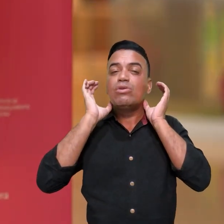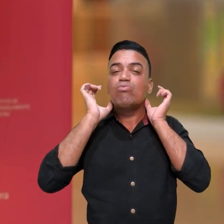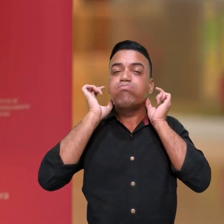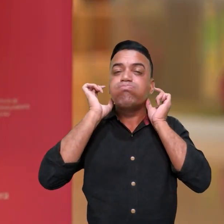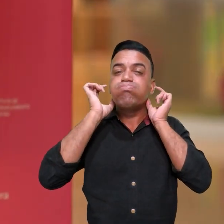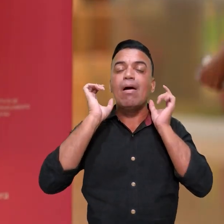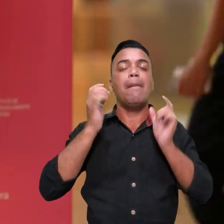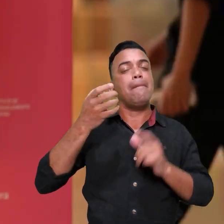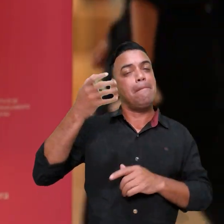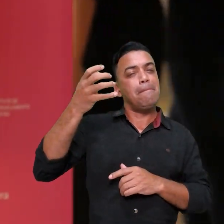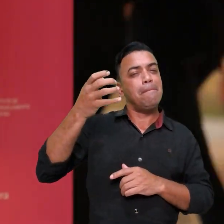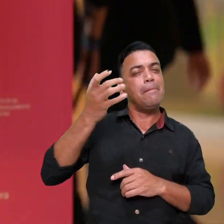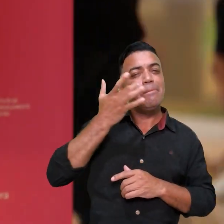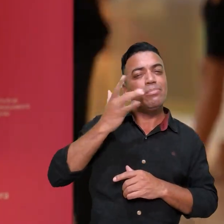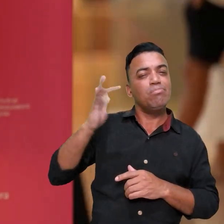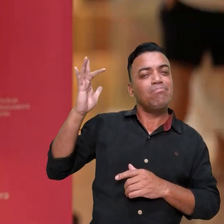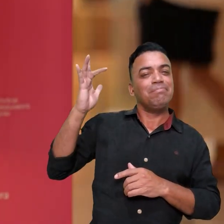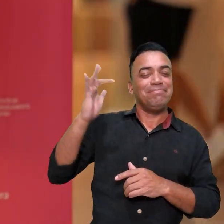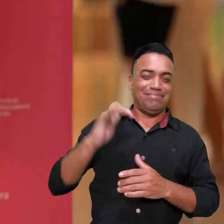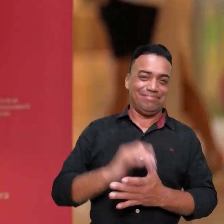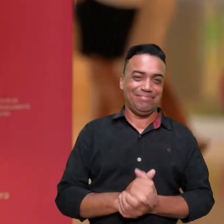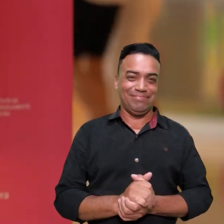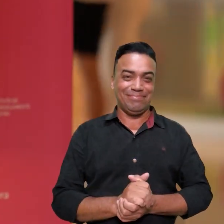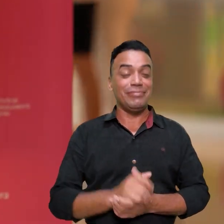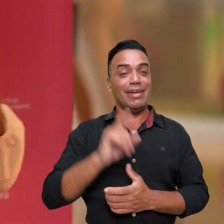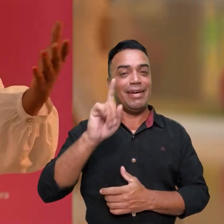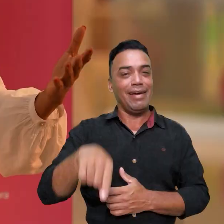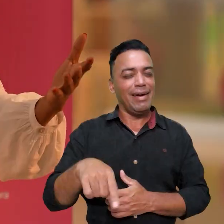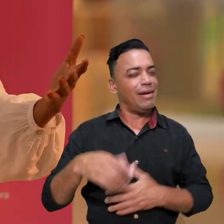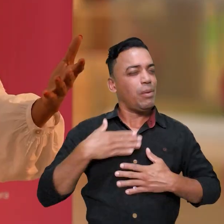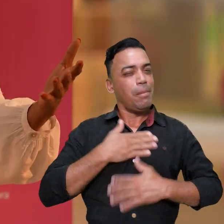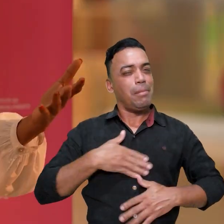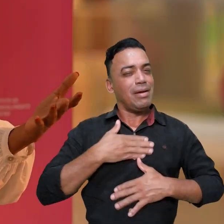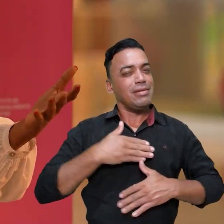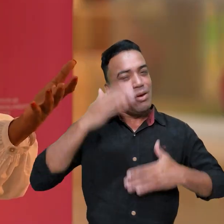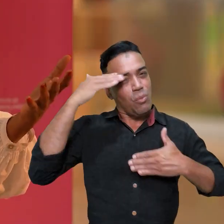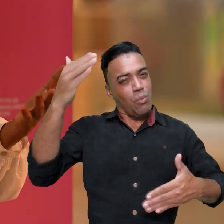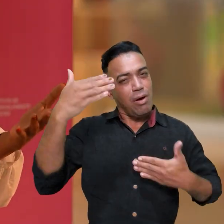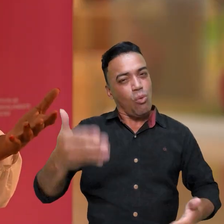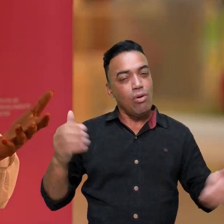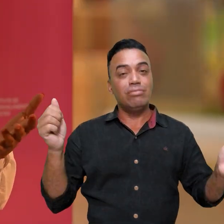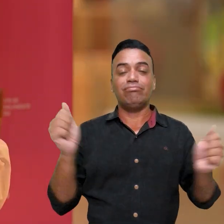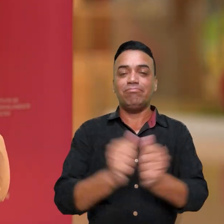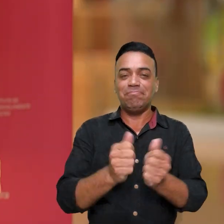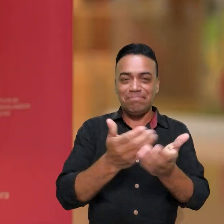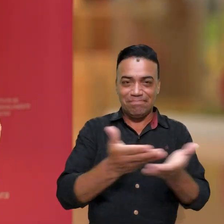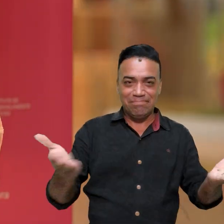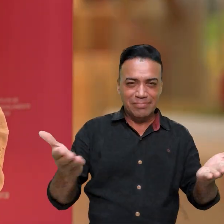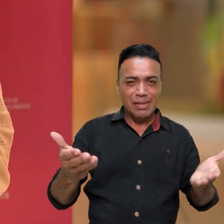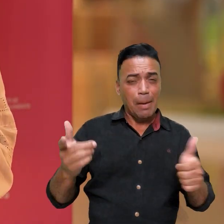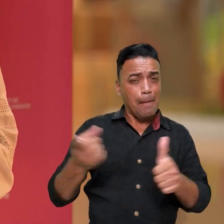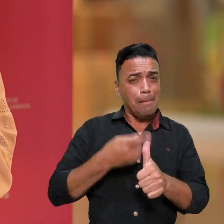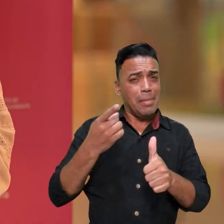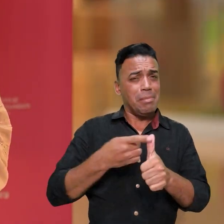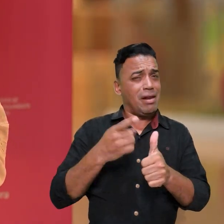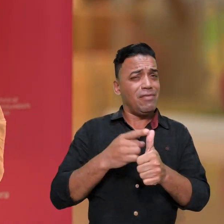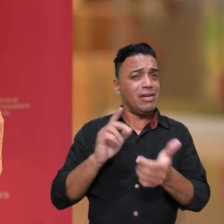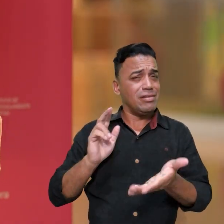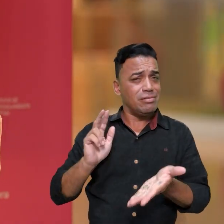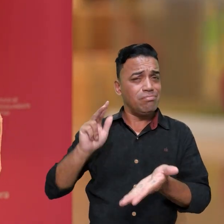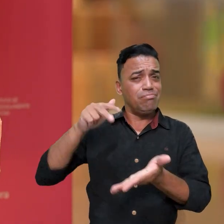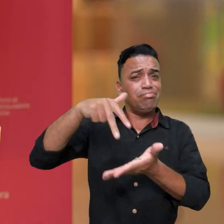tons de azul, verde, rosa, laranja e vermelho. No banner da esquerda, lê-se: Palavra acesa, sempre um